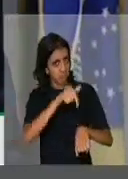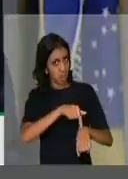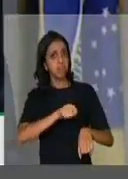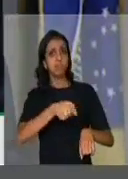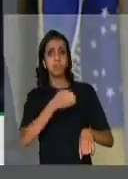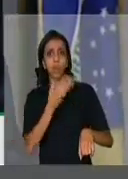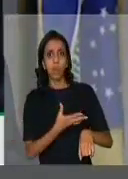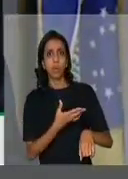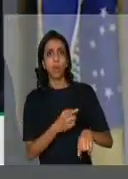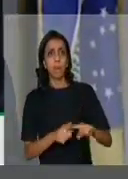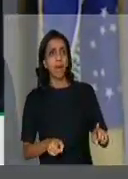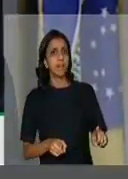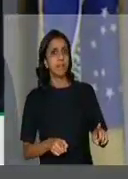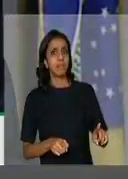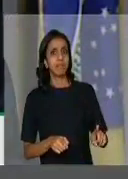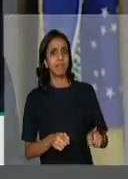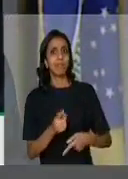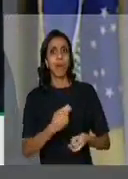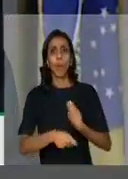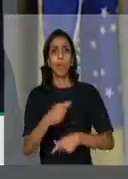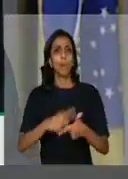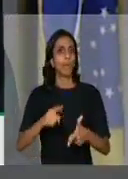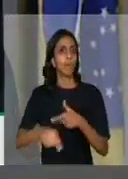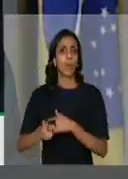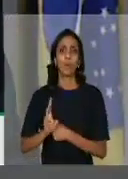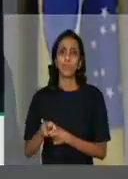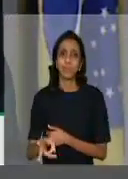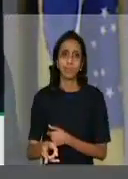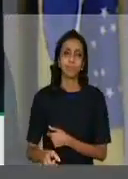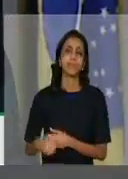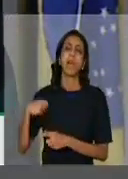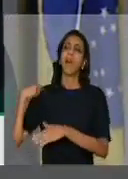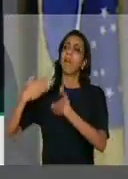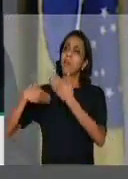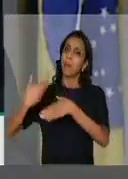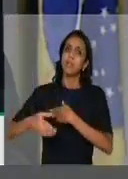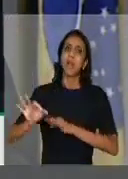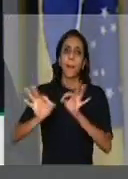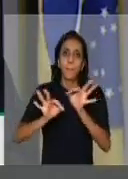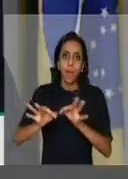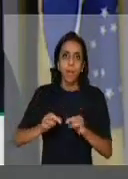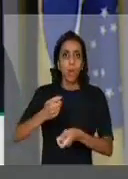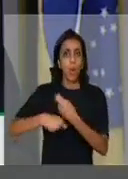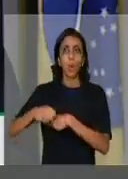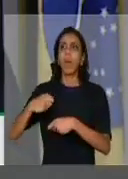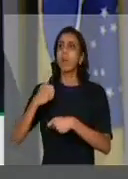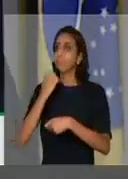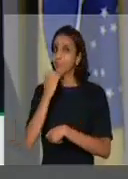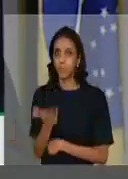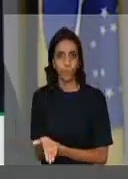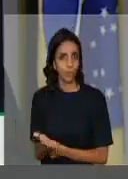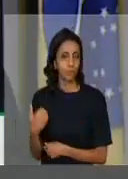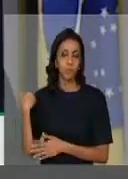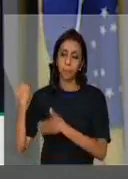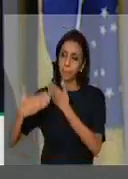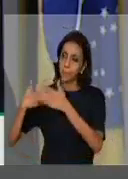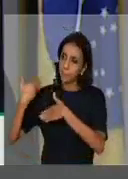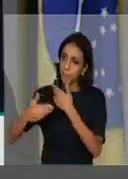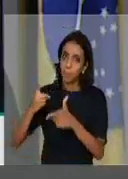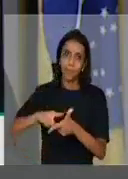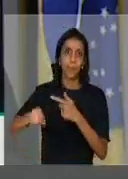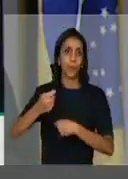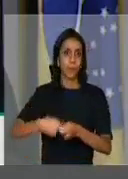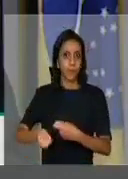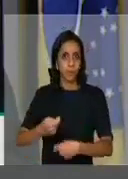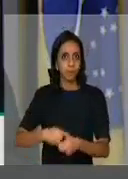Cidadã, não resolveu o problema da economia. Vieram os planos econômicos, não resolveram os